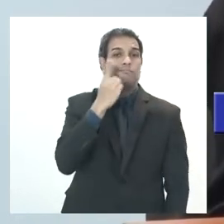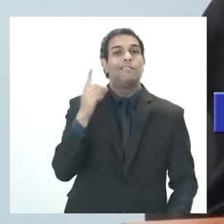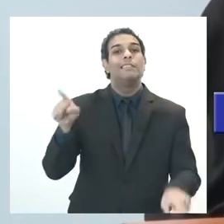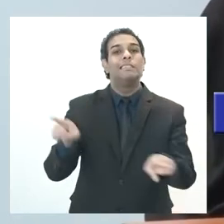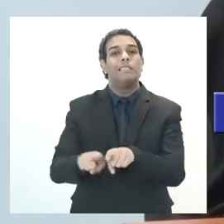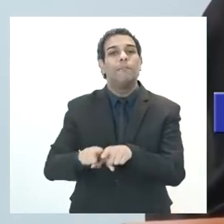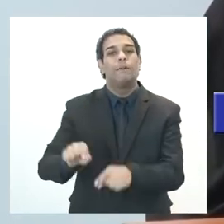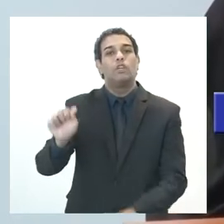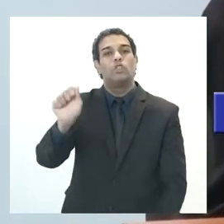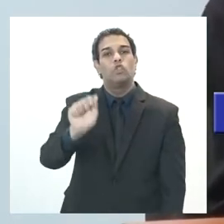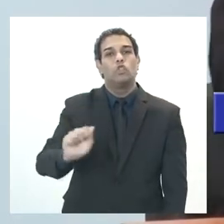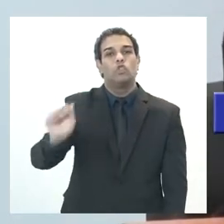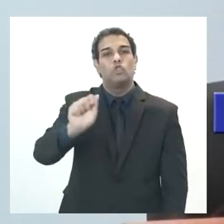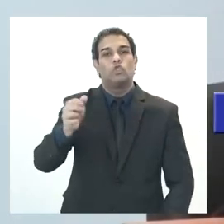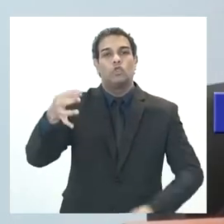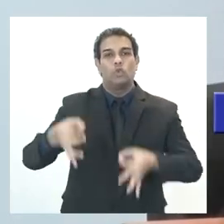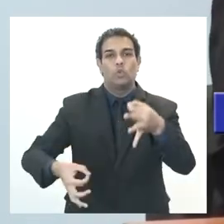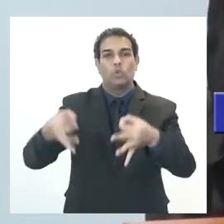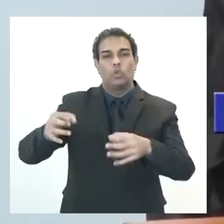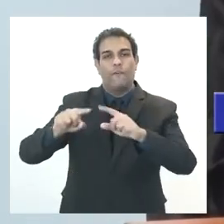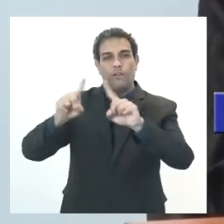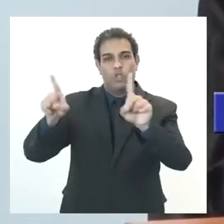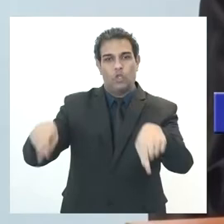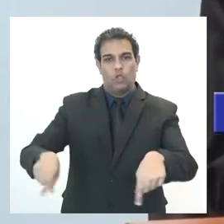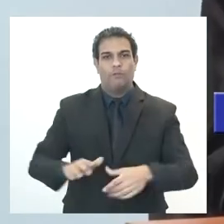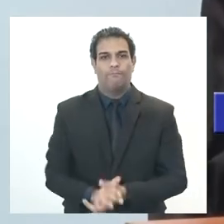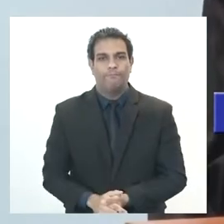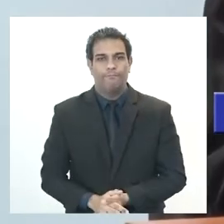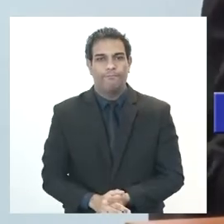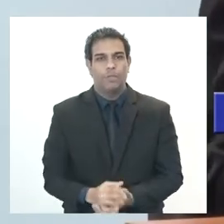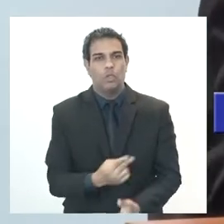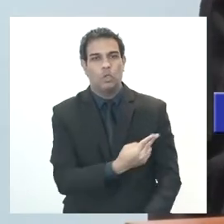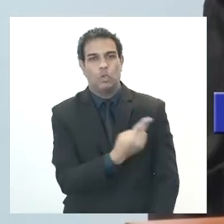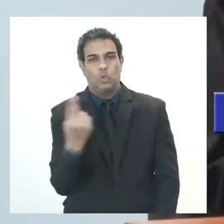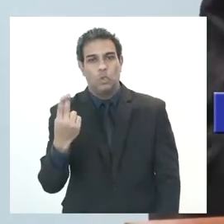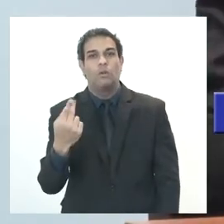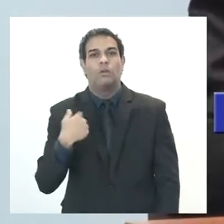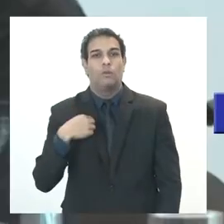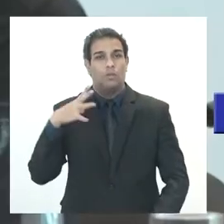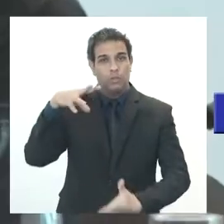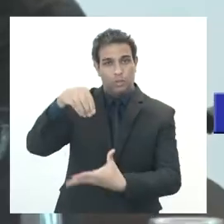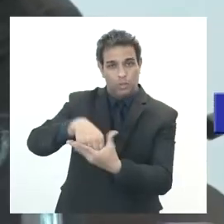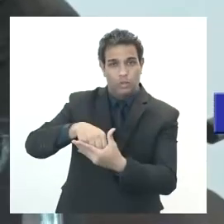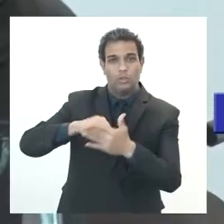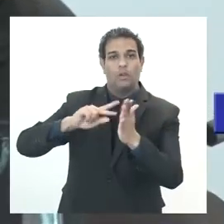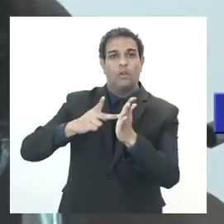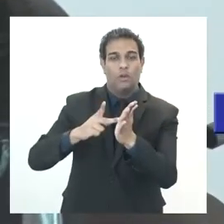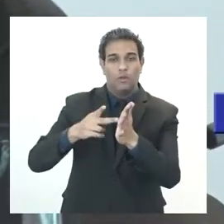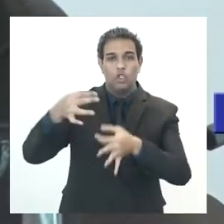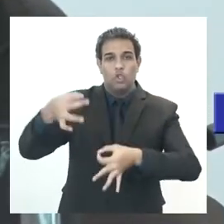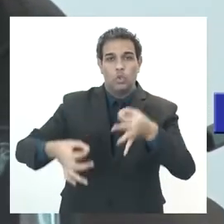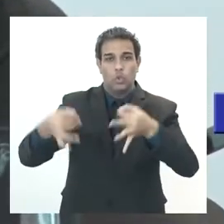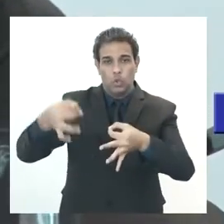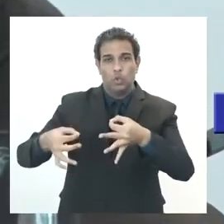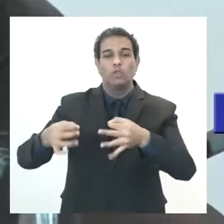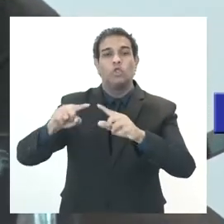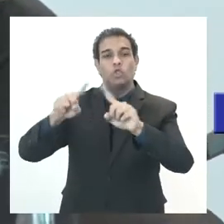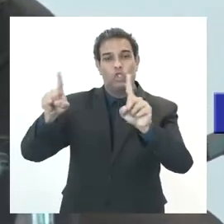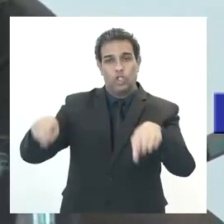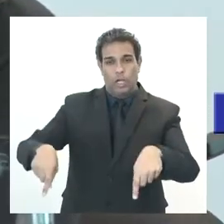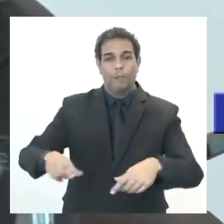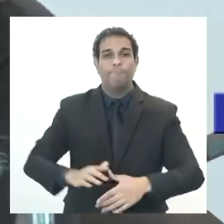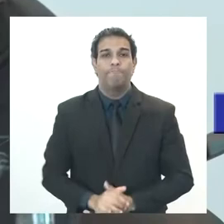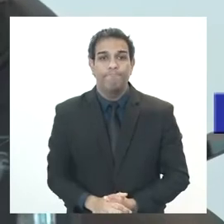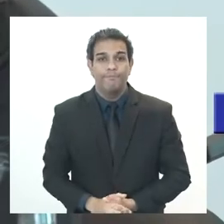a Associação dos serventuários isso gente meu nome é Wallace Ramos ou do Sindicato dos Servidores do Poder Judiciário sem sucesso